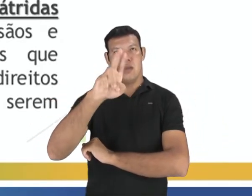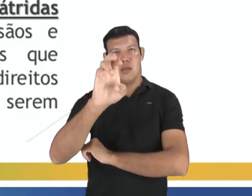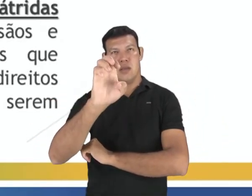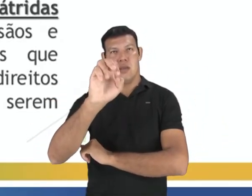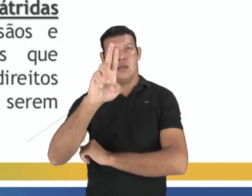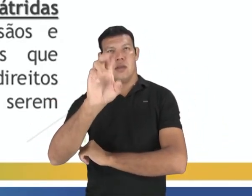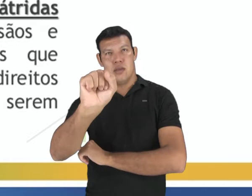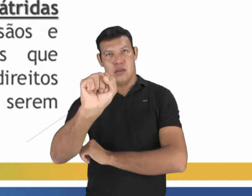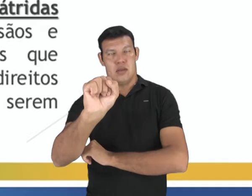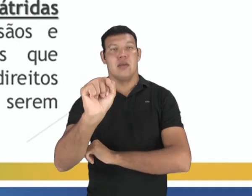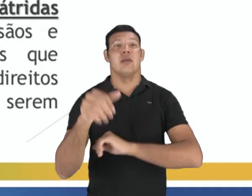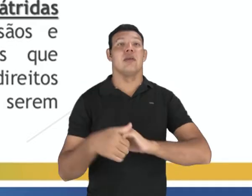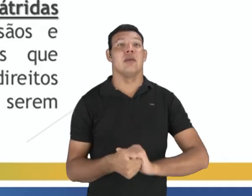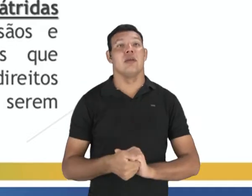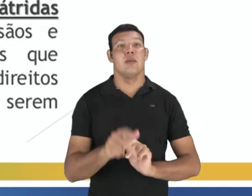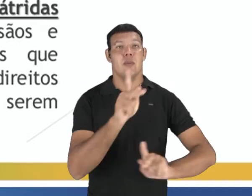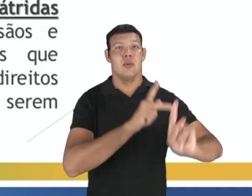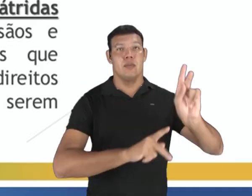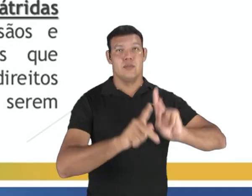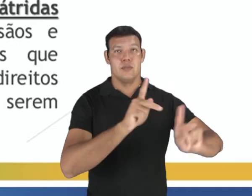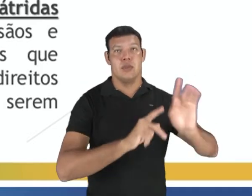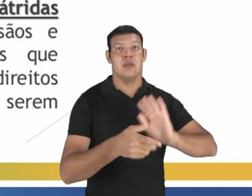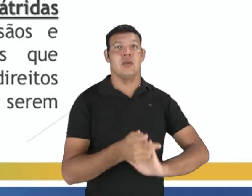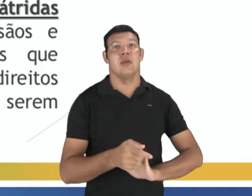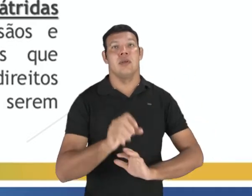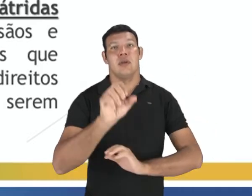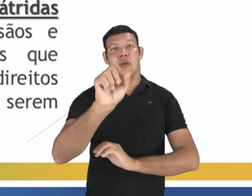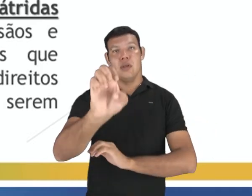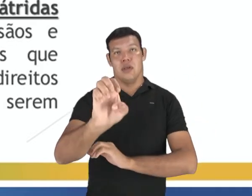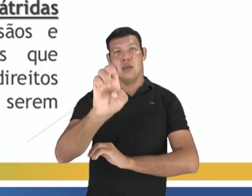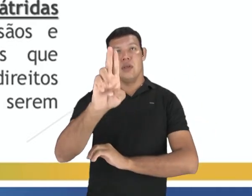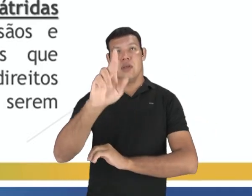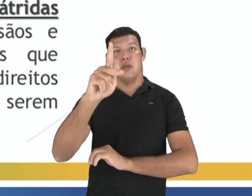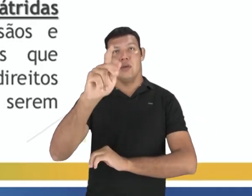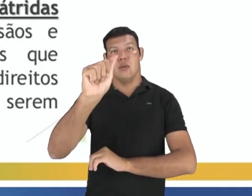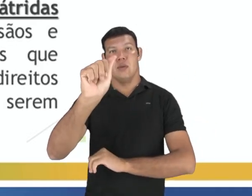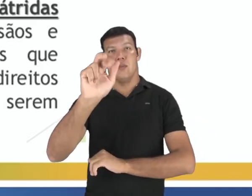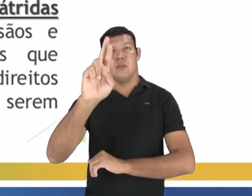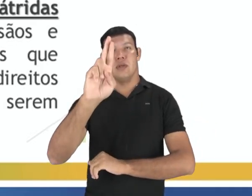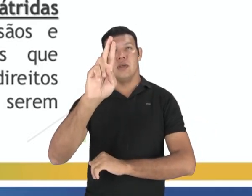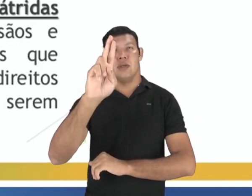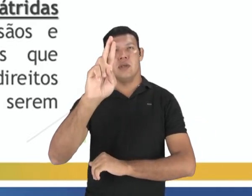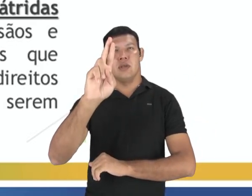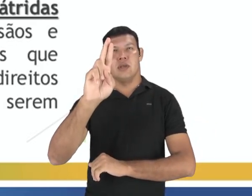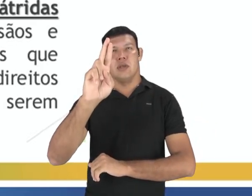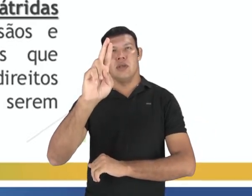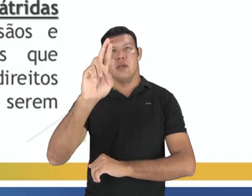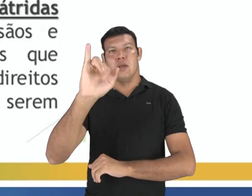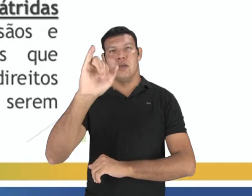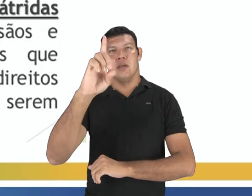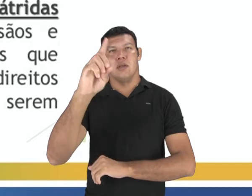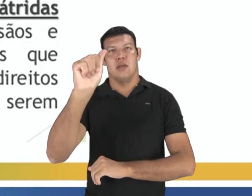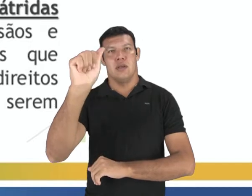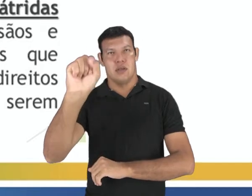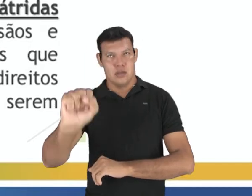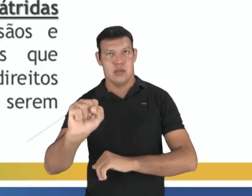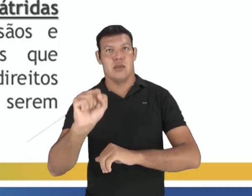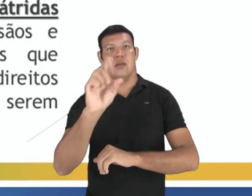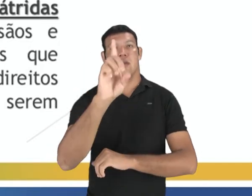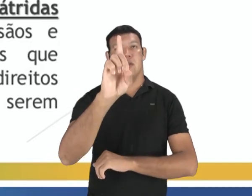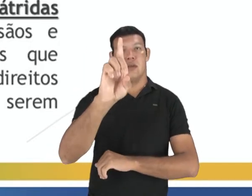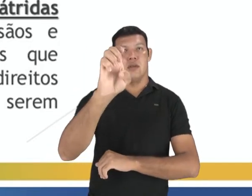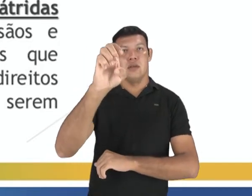proprietários rurais, os demiúrgos, que eram os artesãos e pequenos proprietários, e os metecos, que eram os estrangeiros,